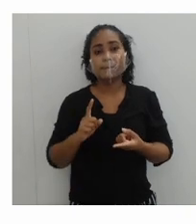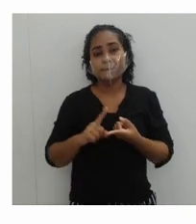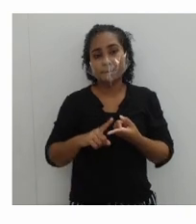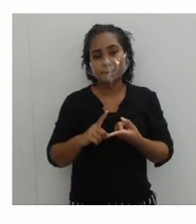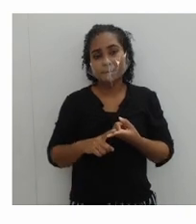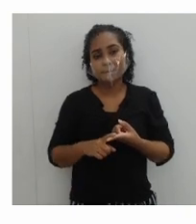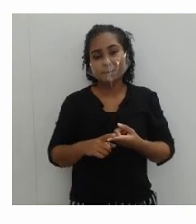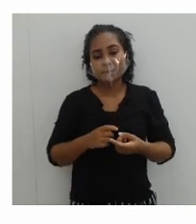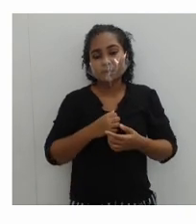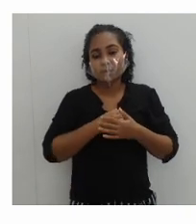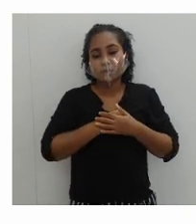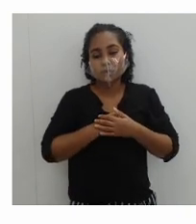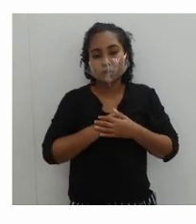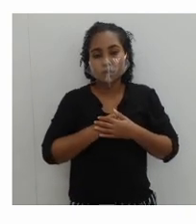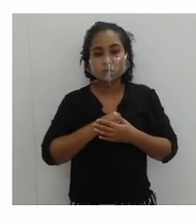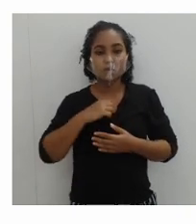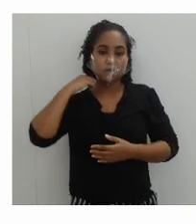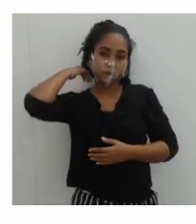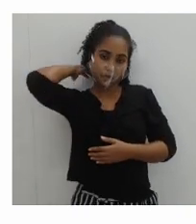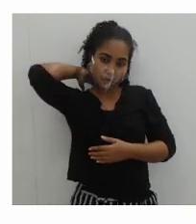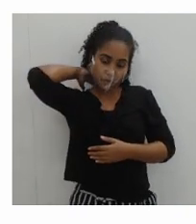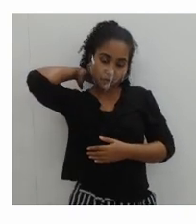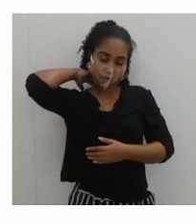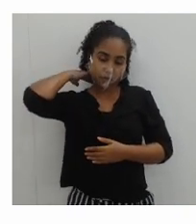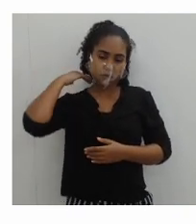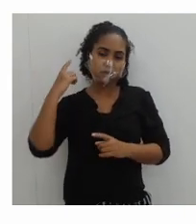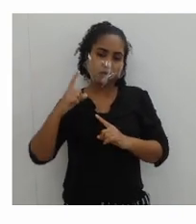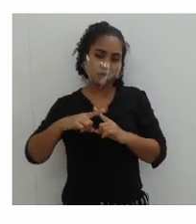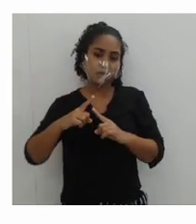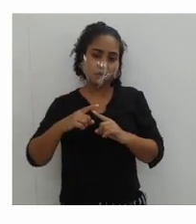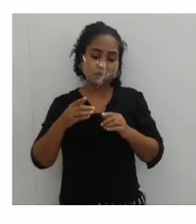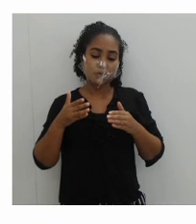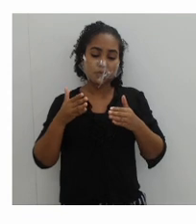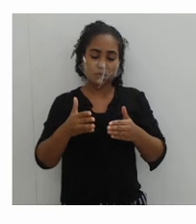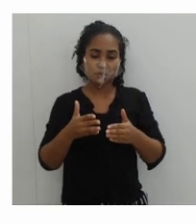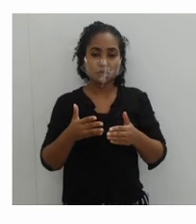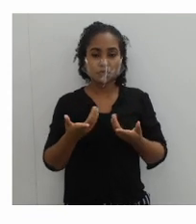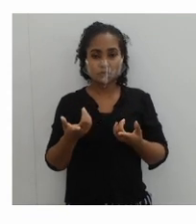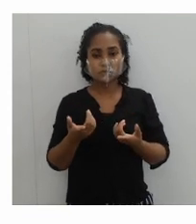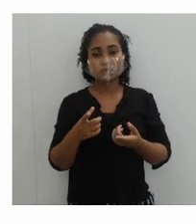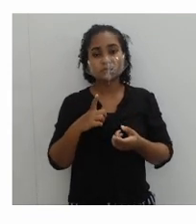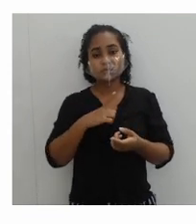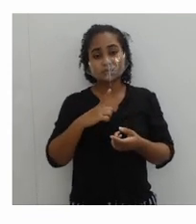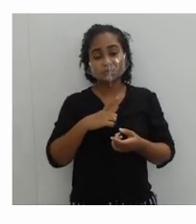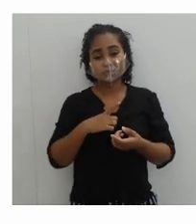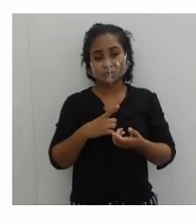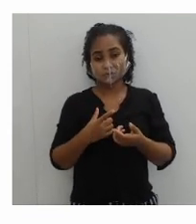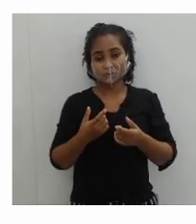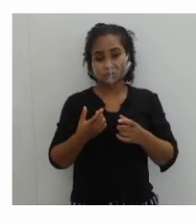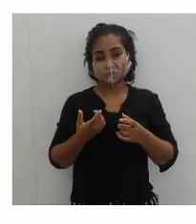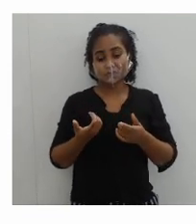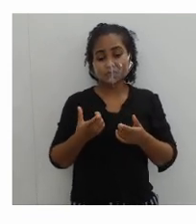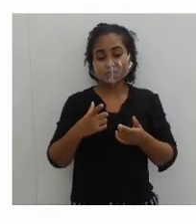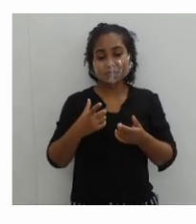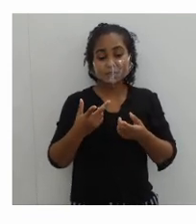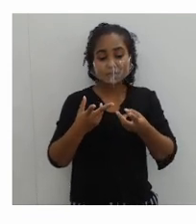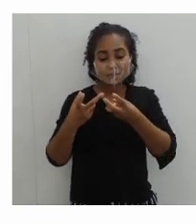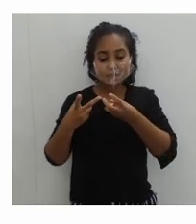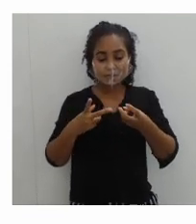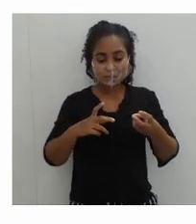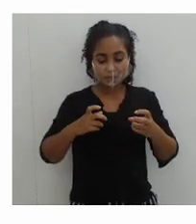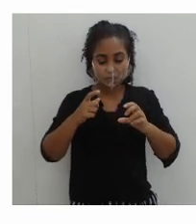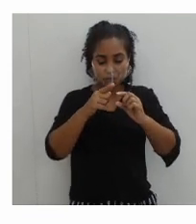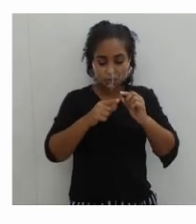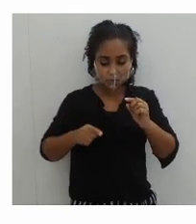então manifestações pulmonares, que é um tipo específico da ascaridíase, quando o ciclo do verme ele vai